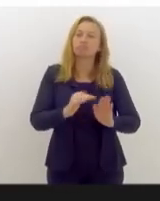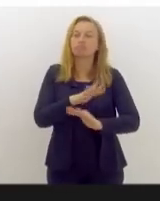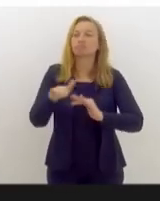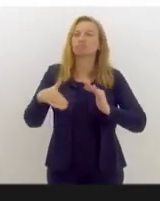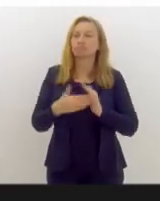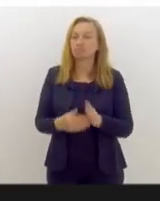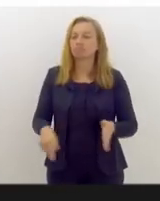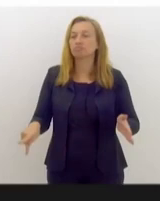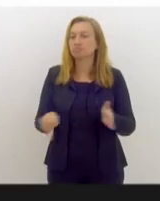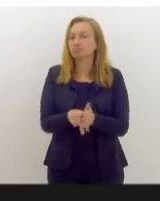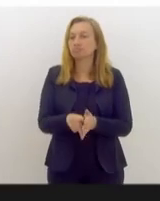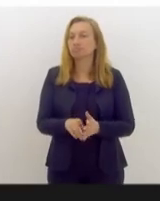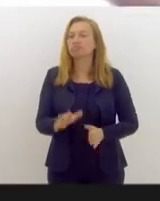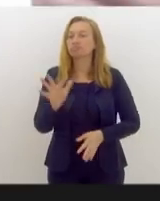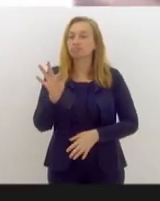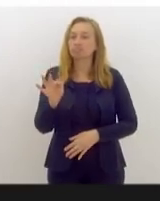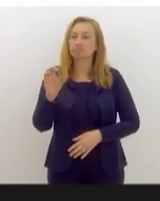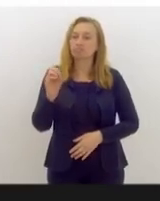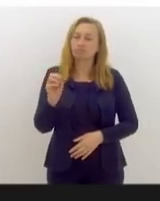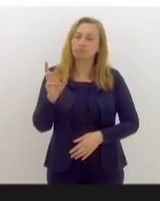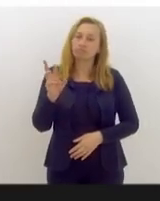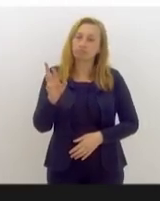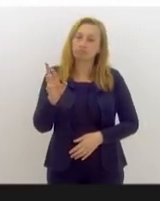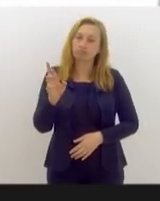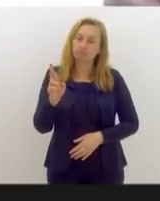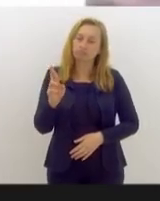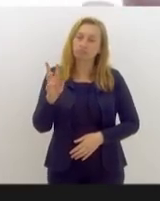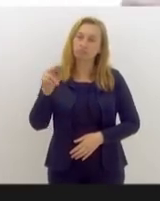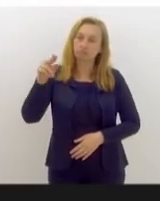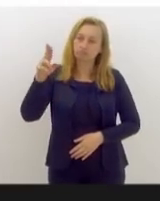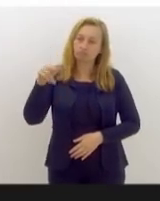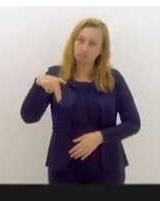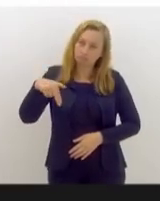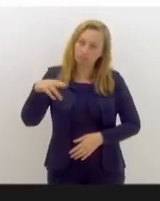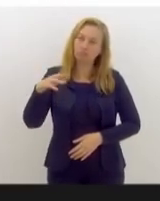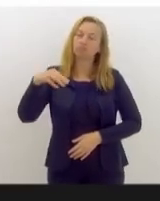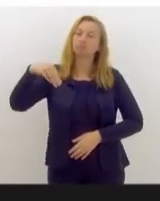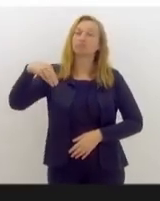os membros do Fórum Estadual de Educação, eu falo do